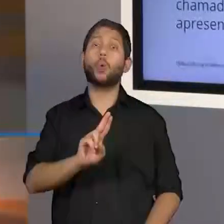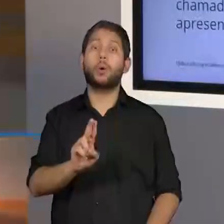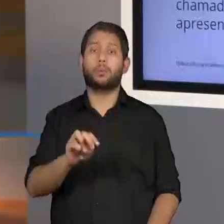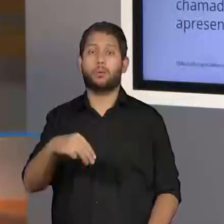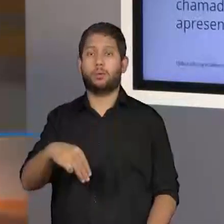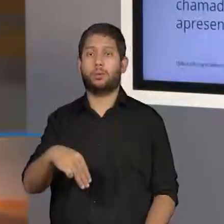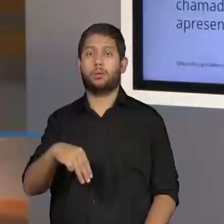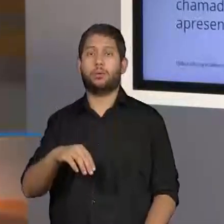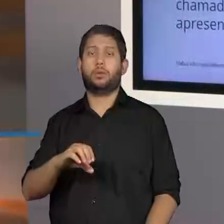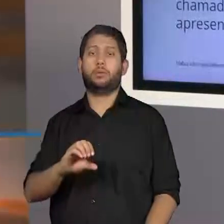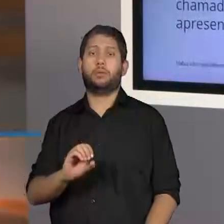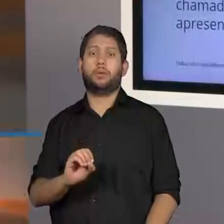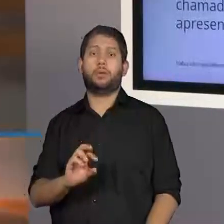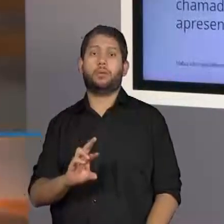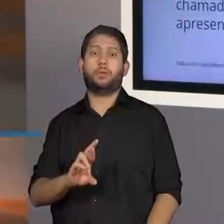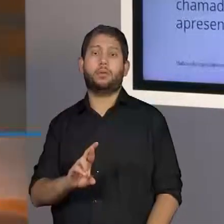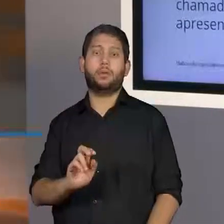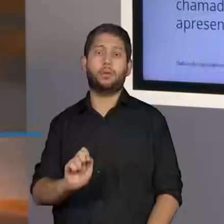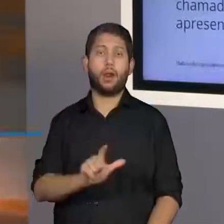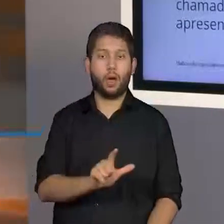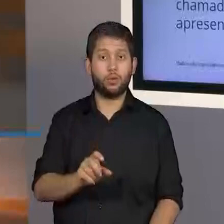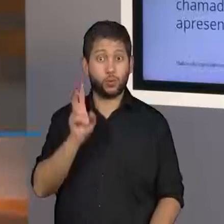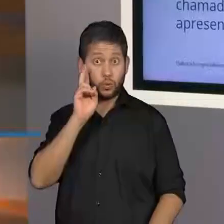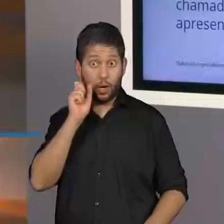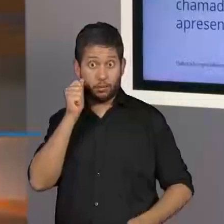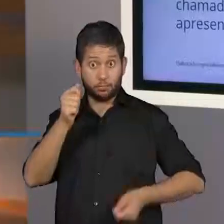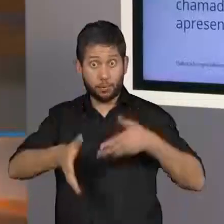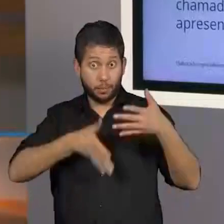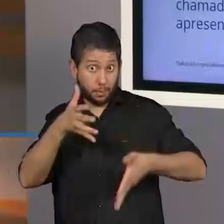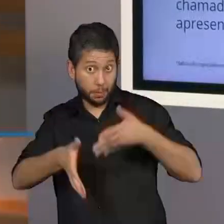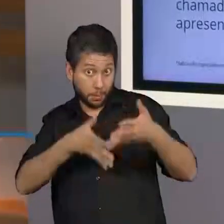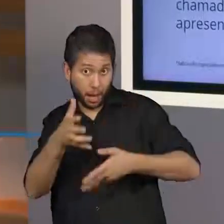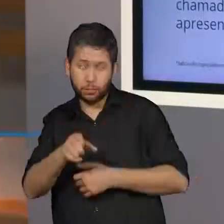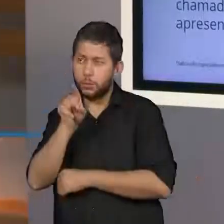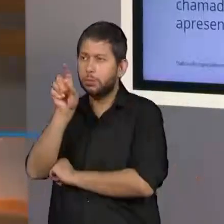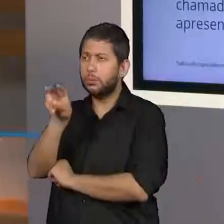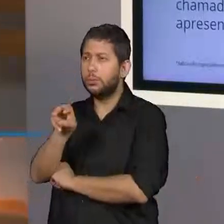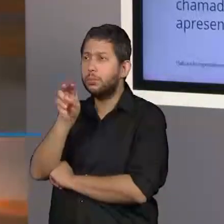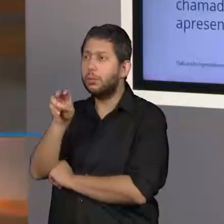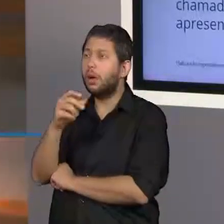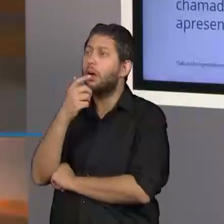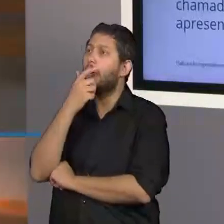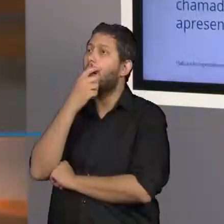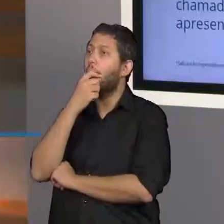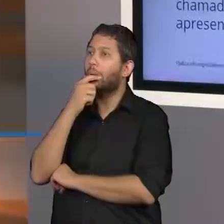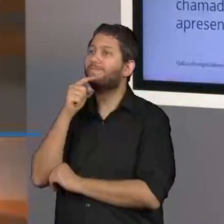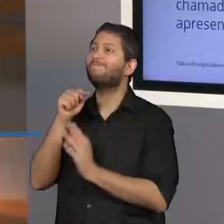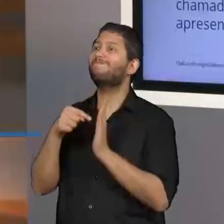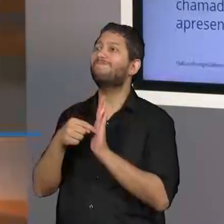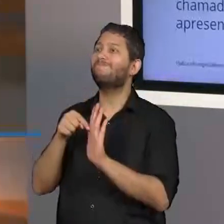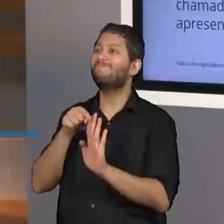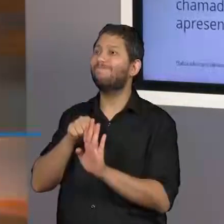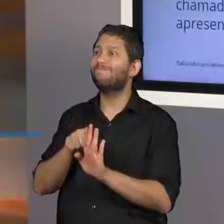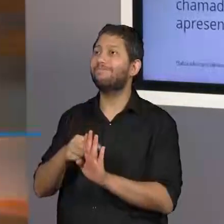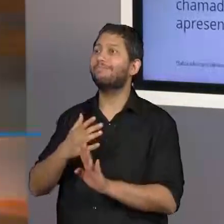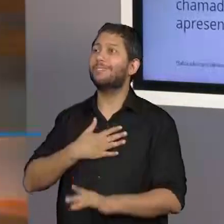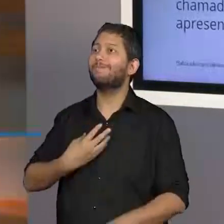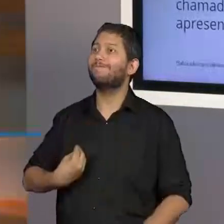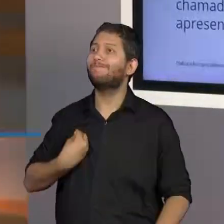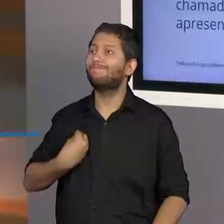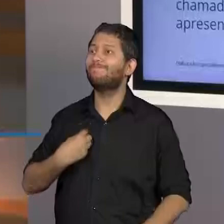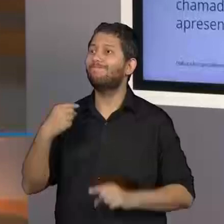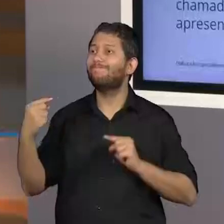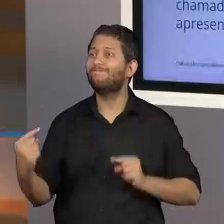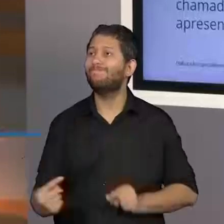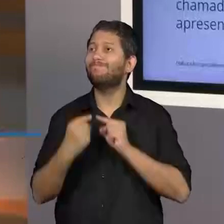a história. Muito bem, então eu já sei aí que nas fábulas eu tenho que aprender algo. Ela tem